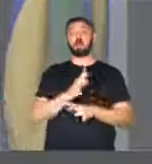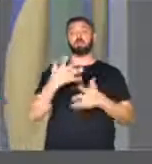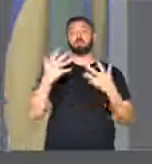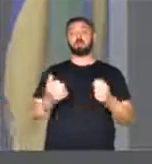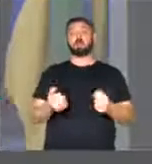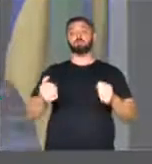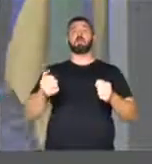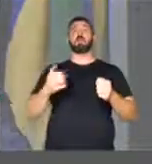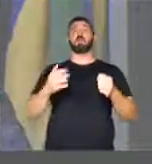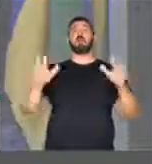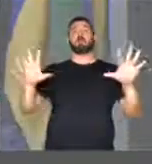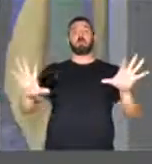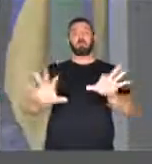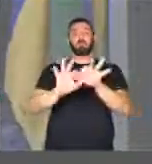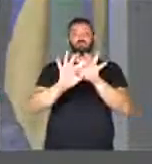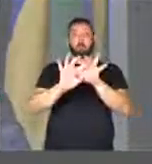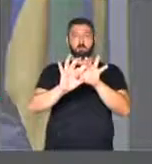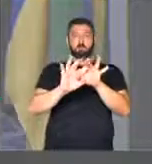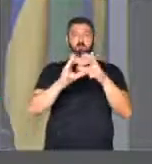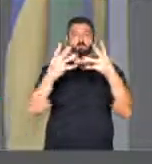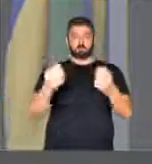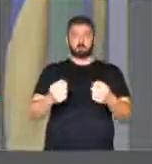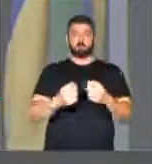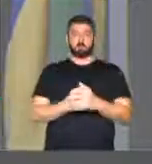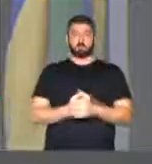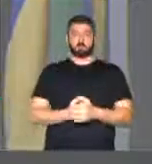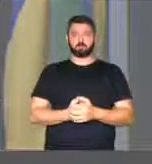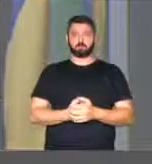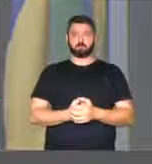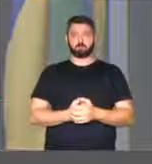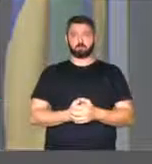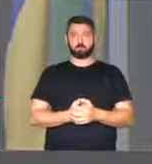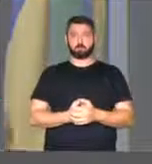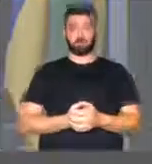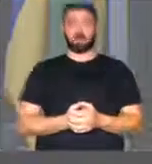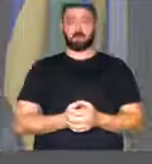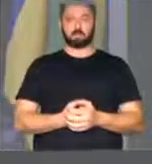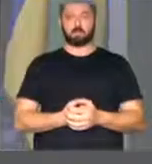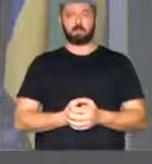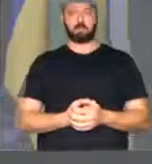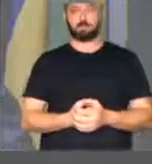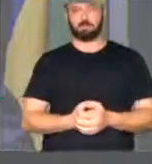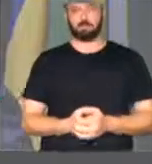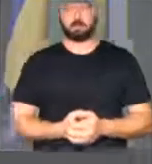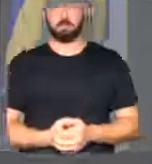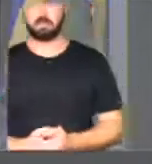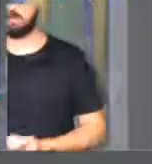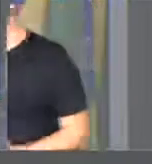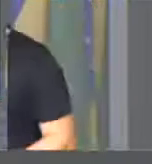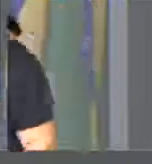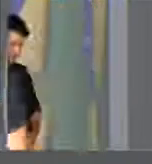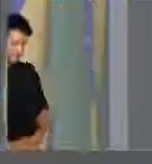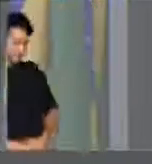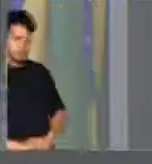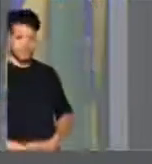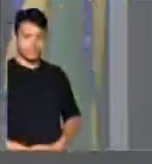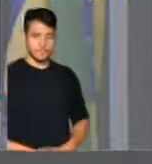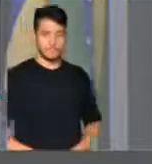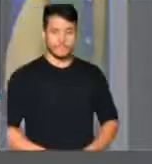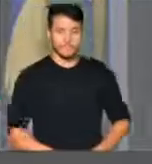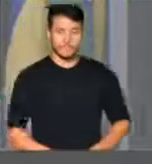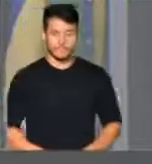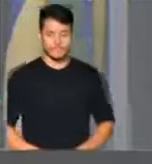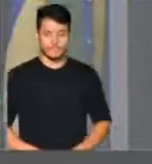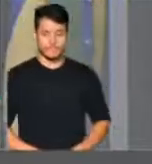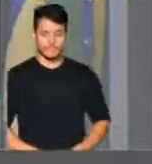busquemos as convergências, que nós busquemos aquilo que vai melhorar a vida do povo, que o debate saia desse campo